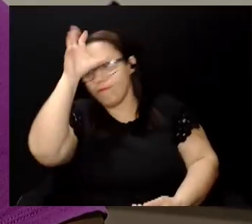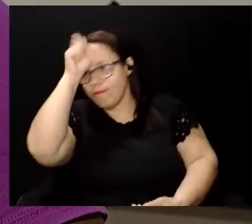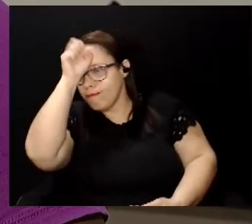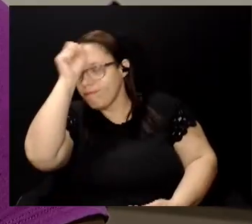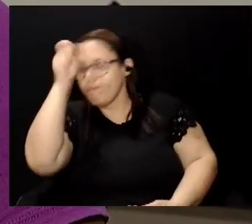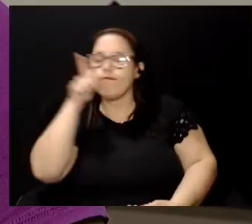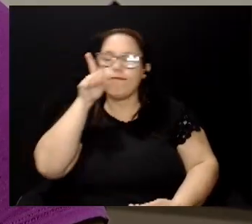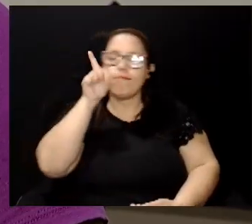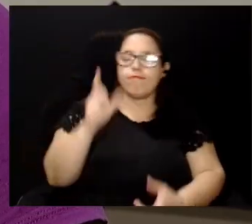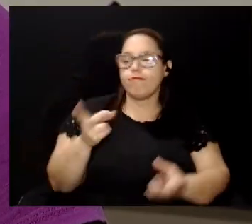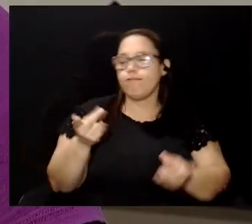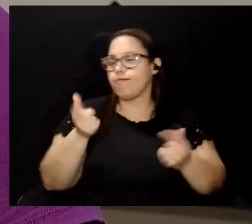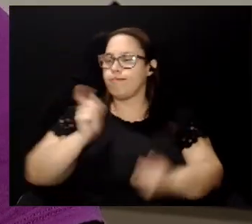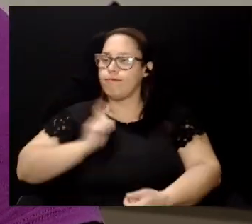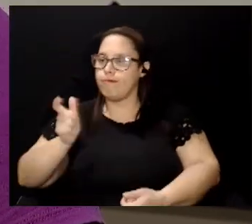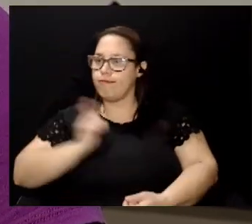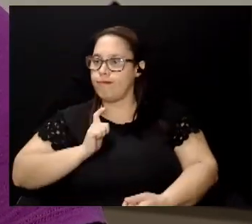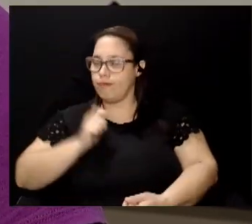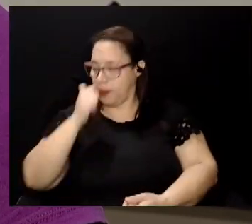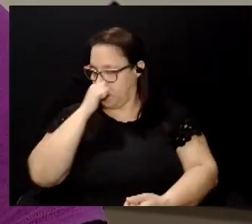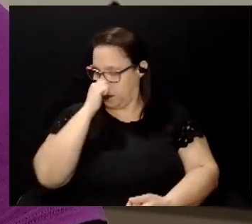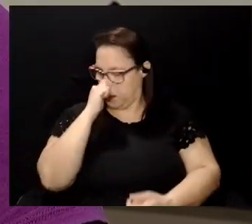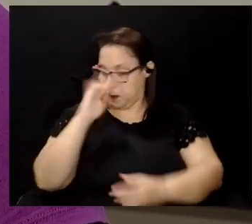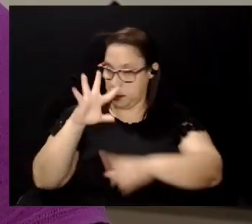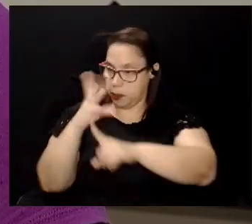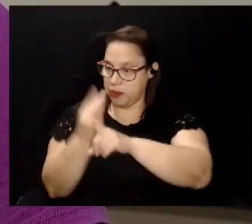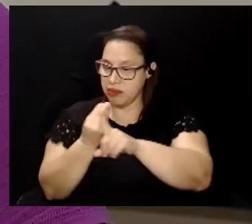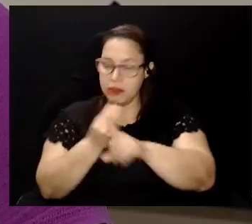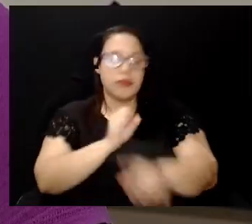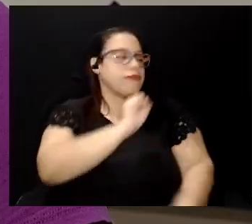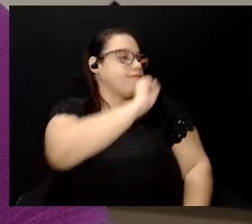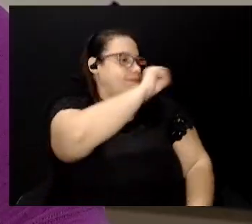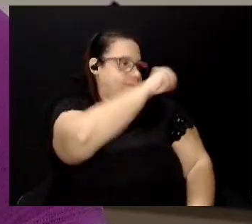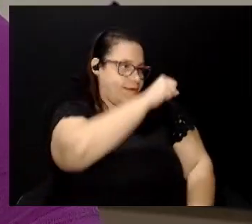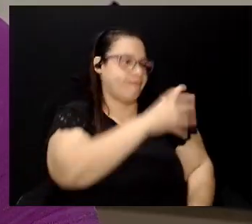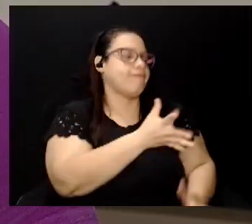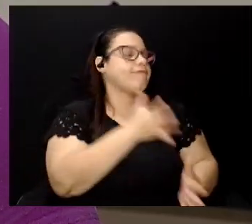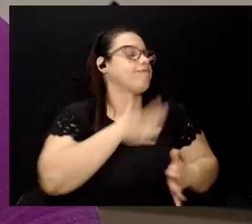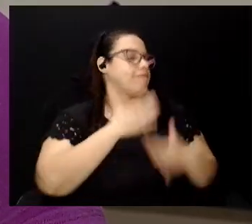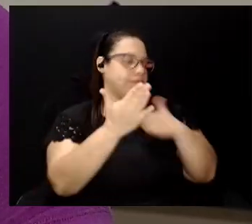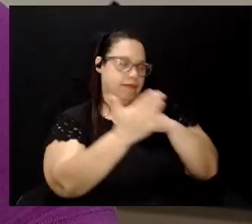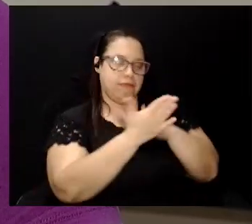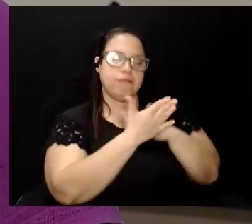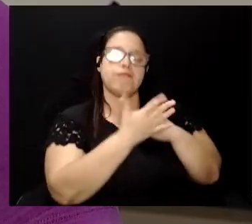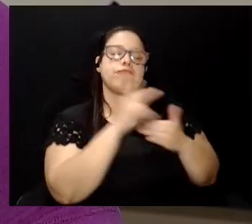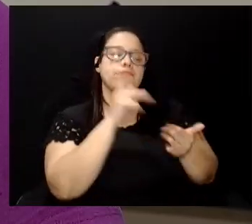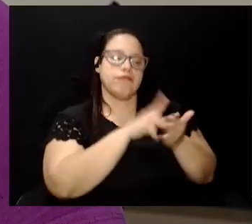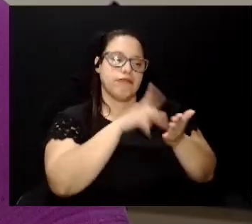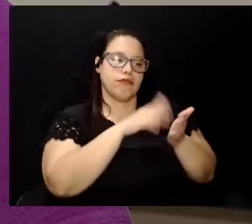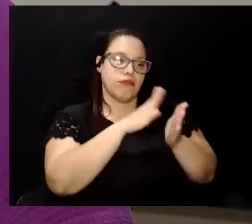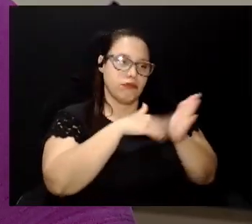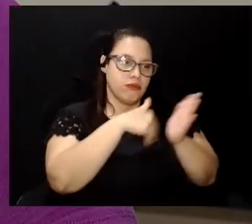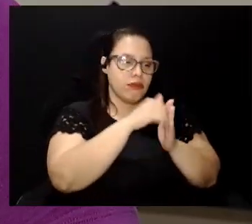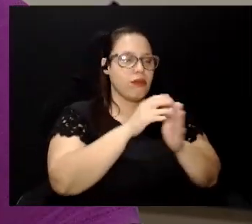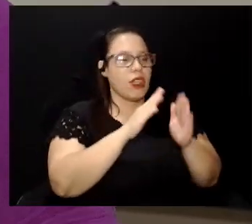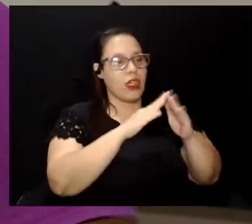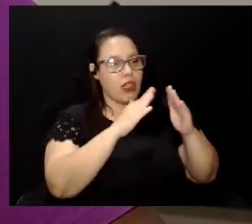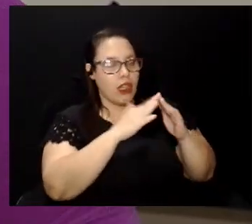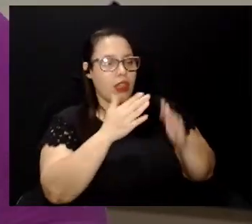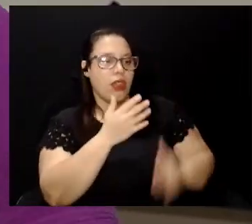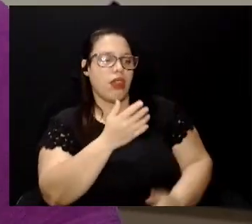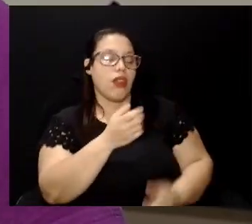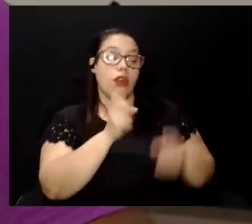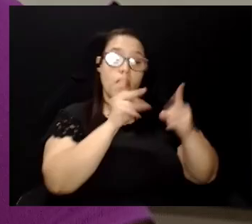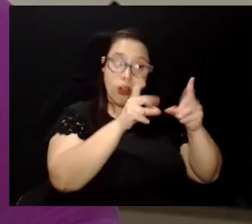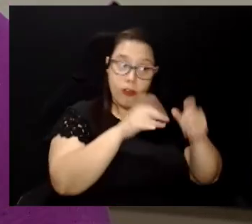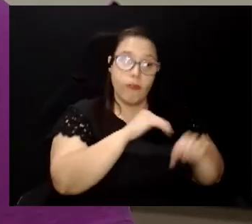você aprendeu e consegue ainda ter um lucro através do artesanato. Isso aí, me ajuda bastante. Esses panos que eu faço em casa, que